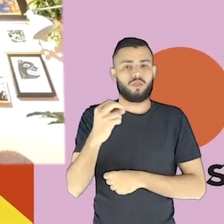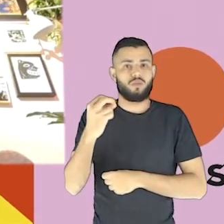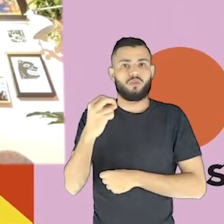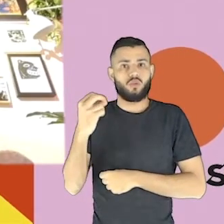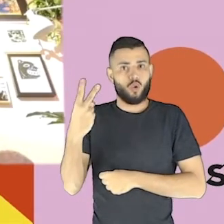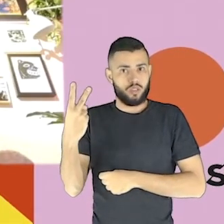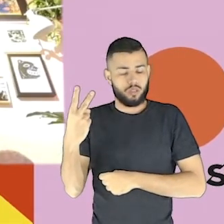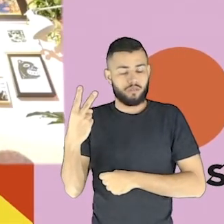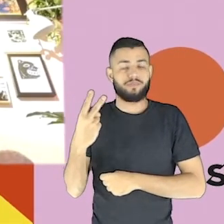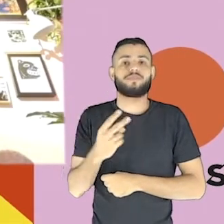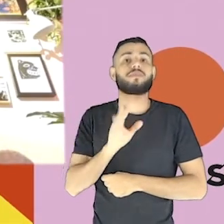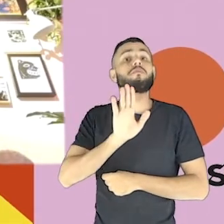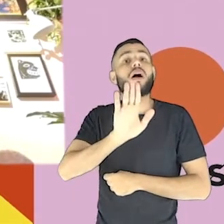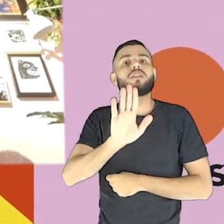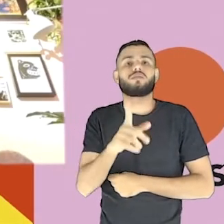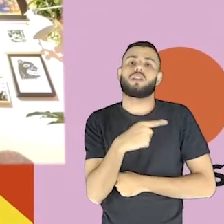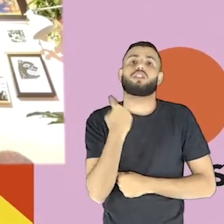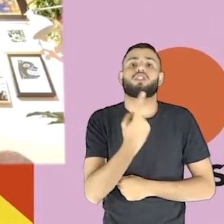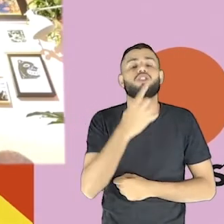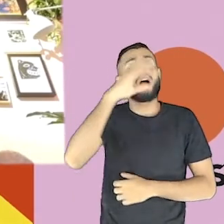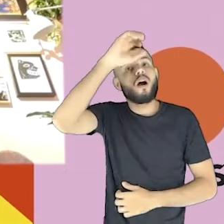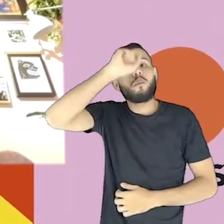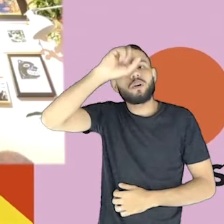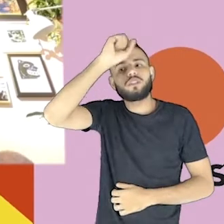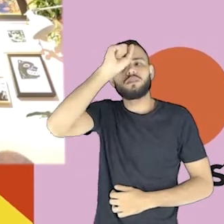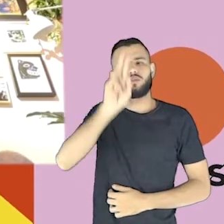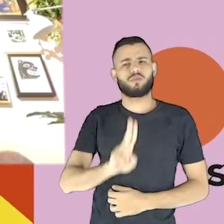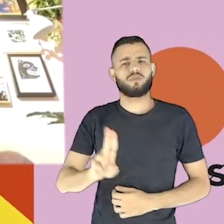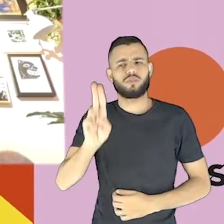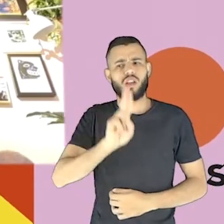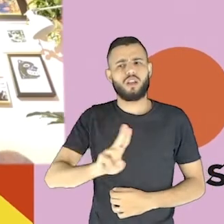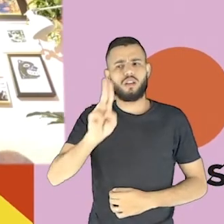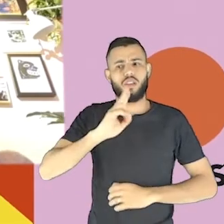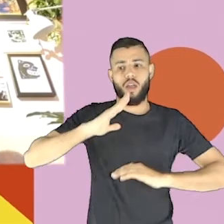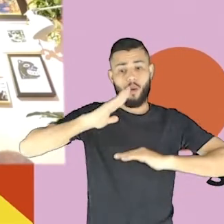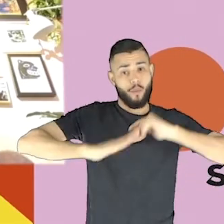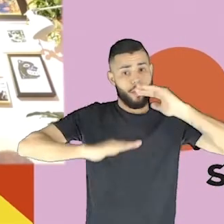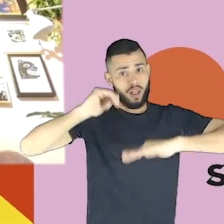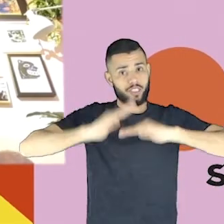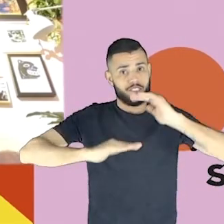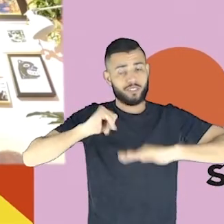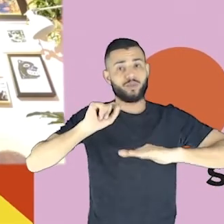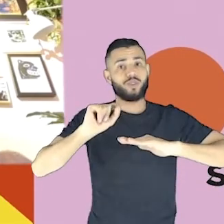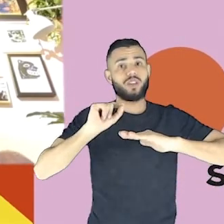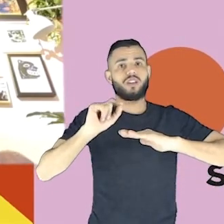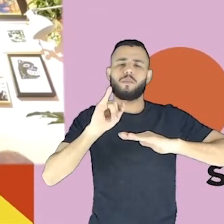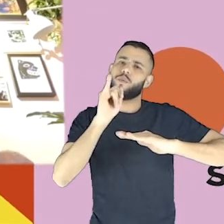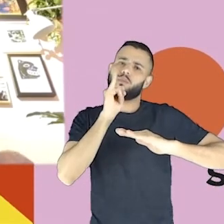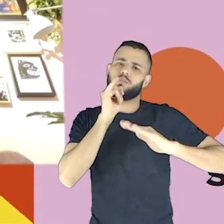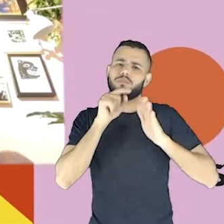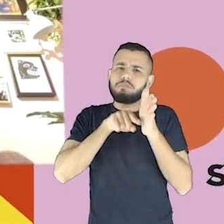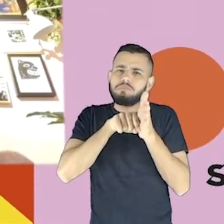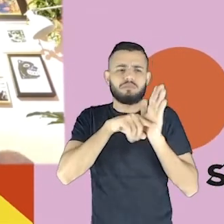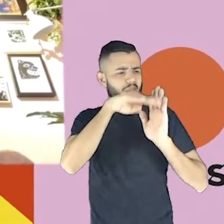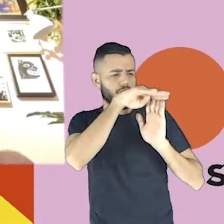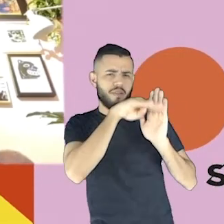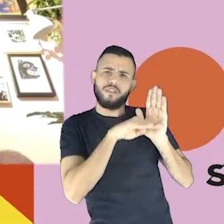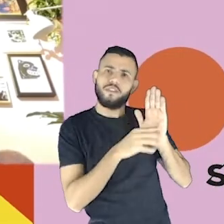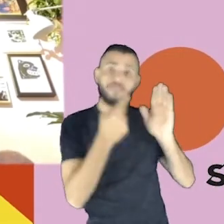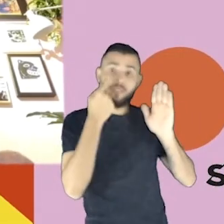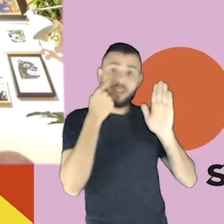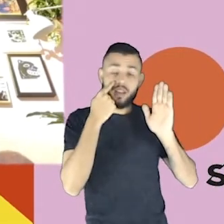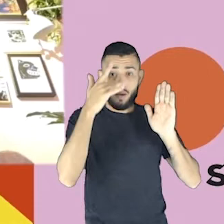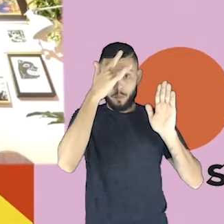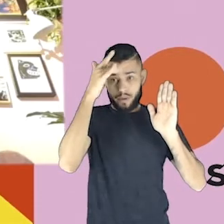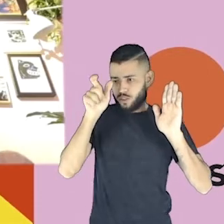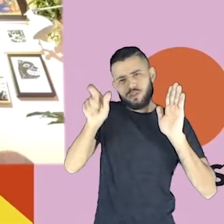2002. Mas uma das coisas que a gente aprende a usar fora, na nossa prática, é um índice, por exemplo, verificar